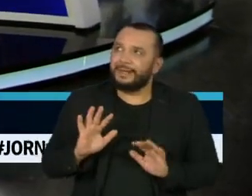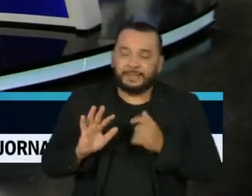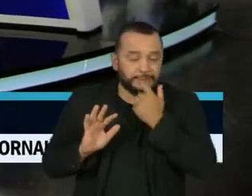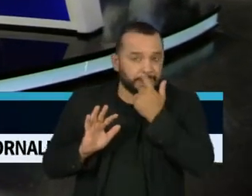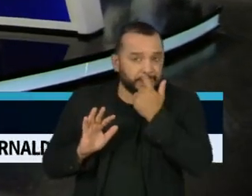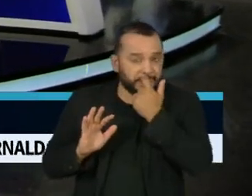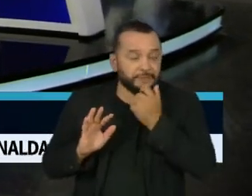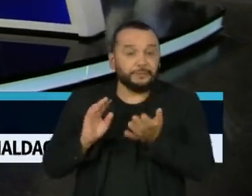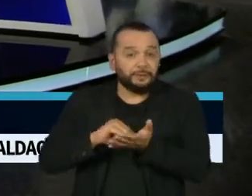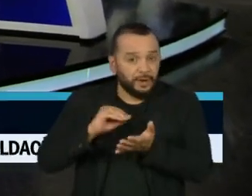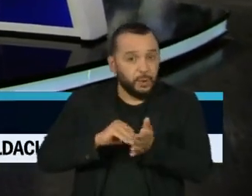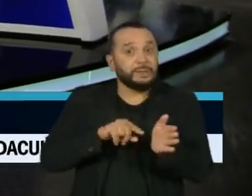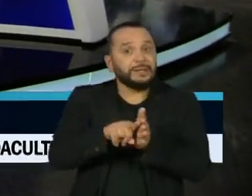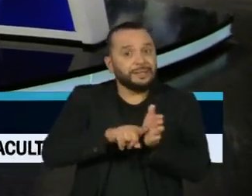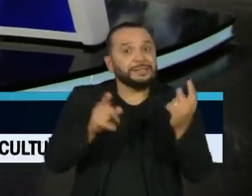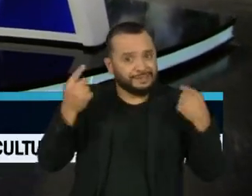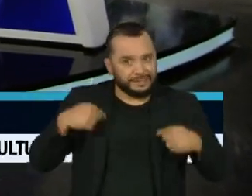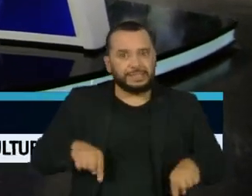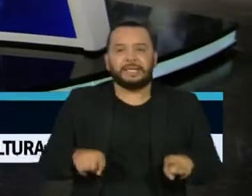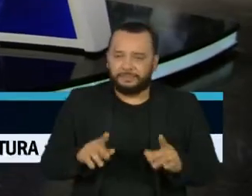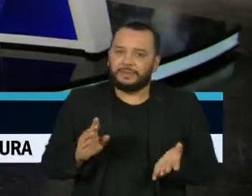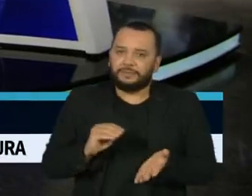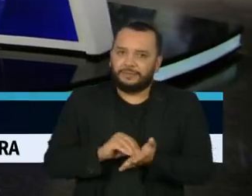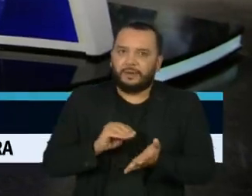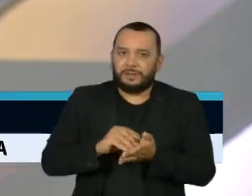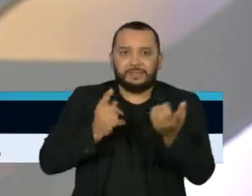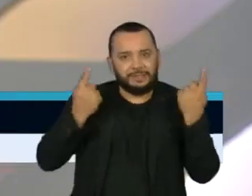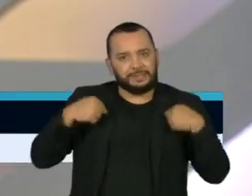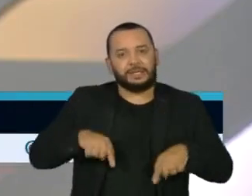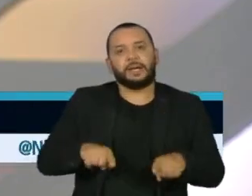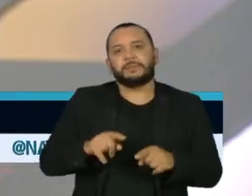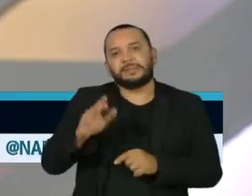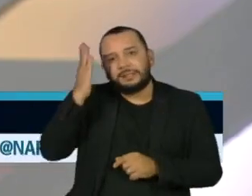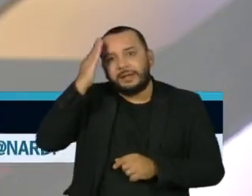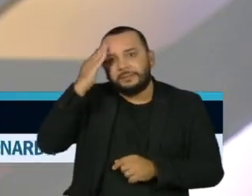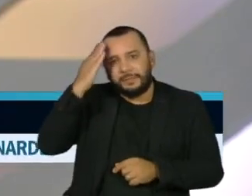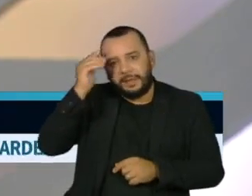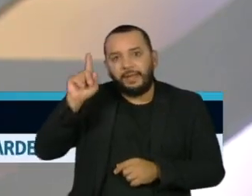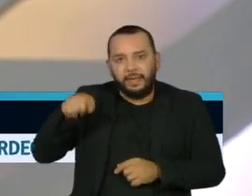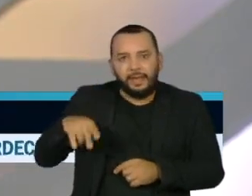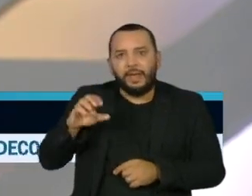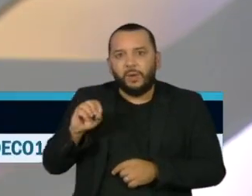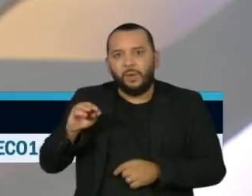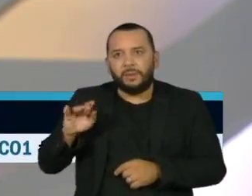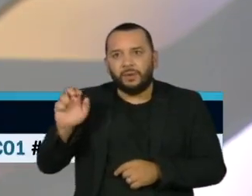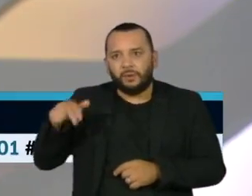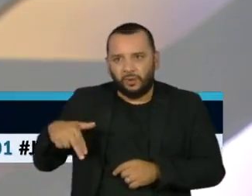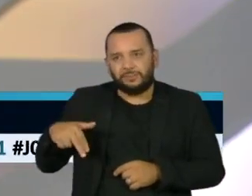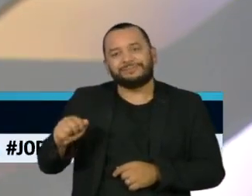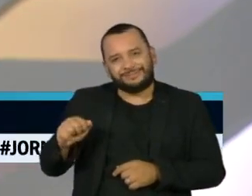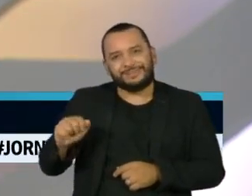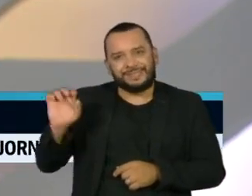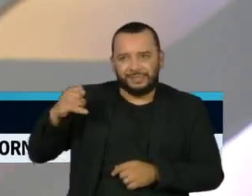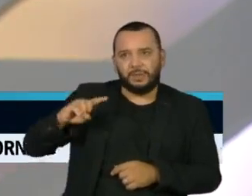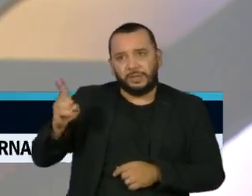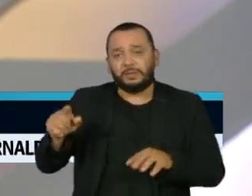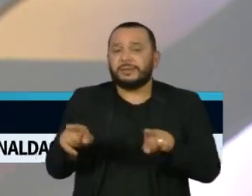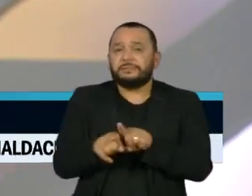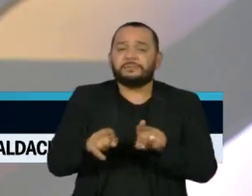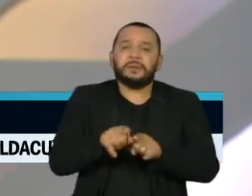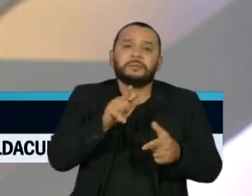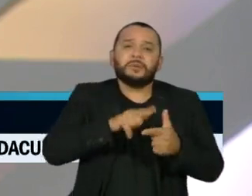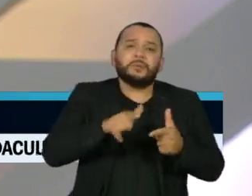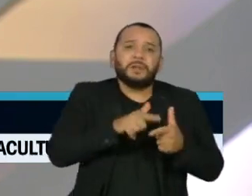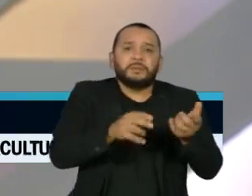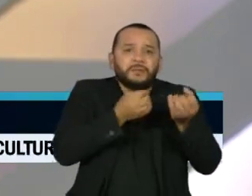estamos testando não tem um teste é uma país que testamos pouco ele disse existe uma pane do ministério nos